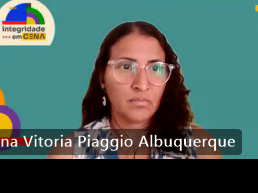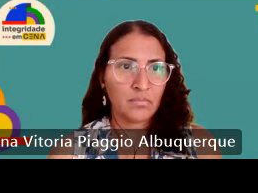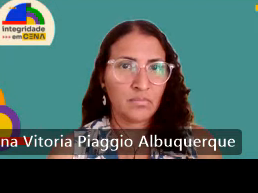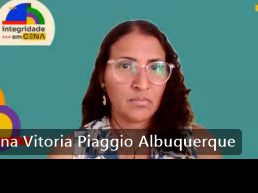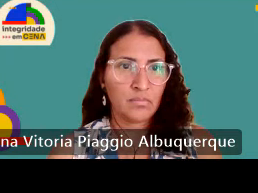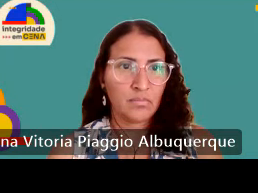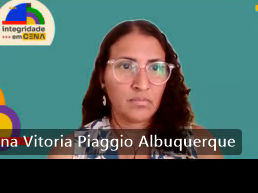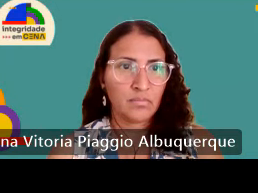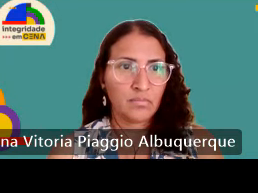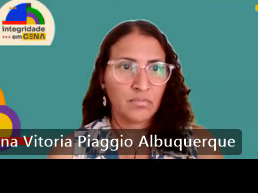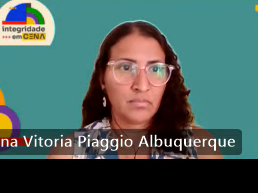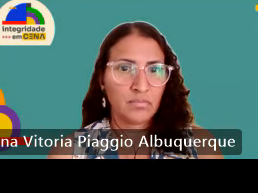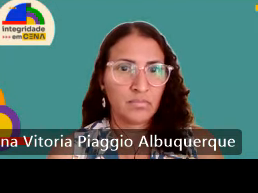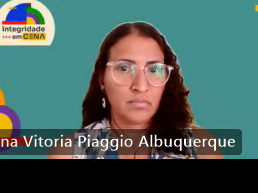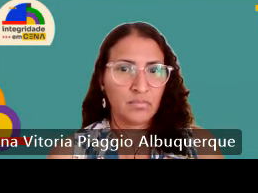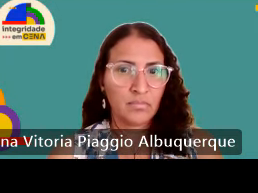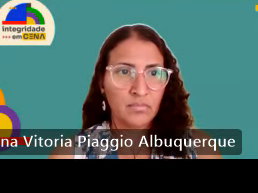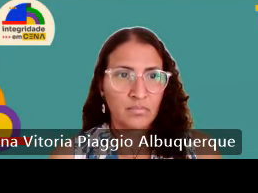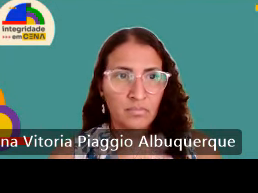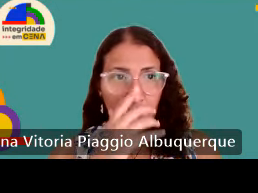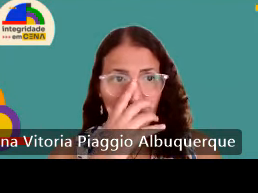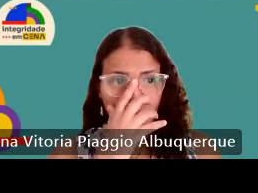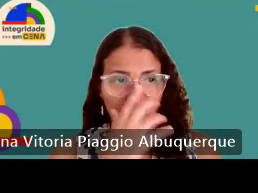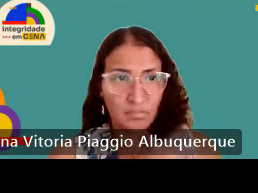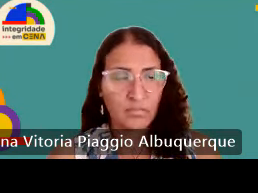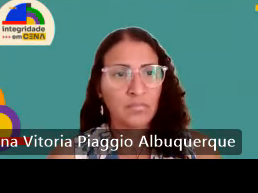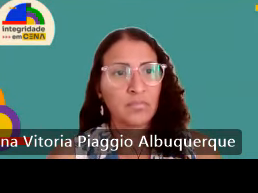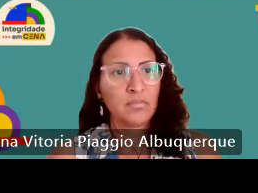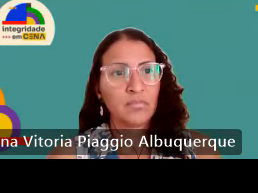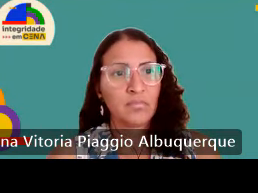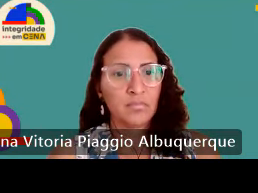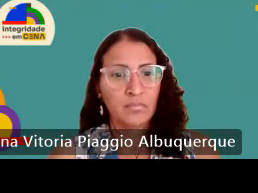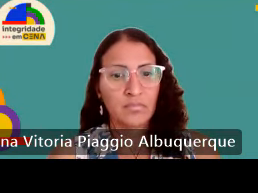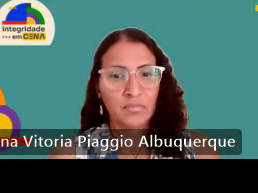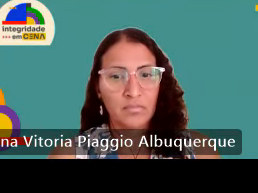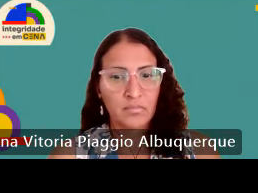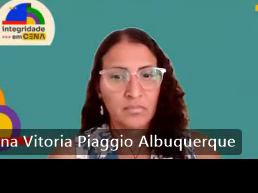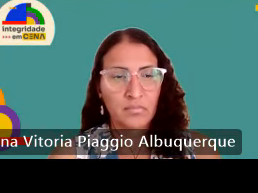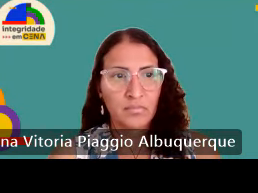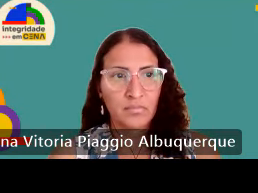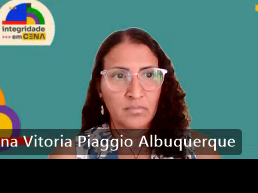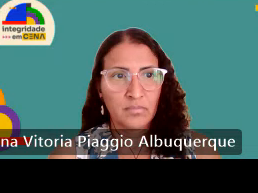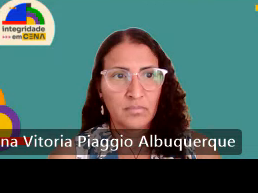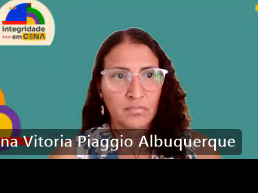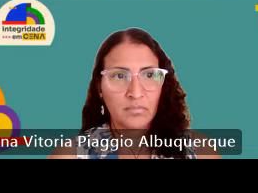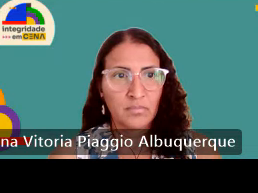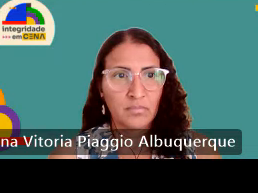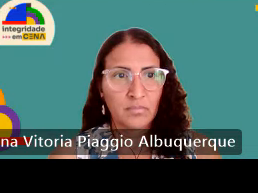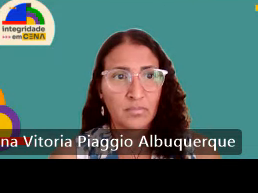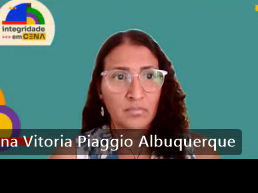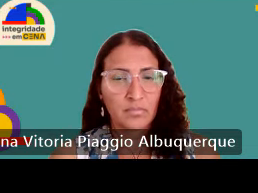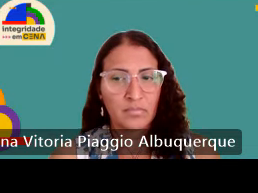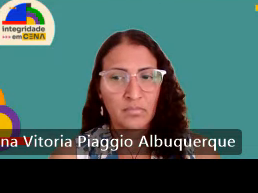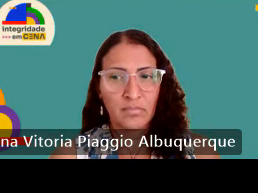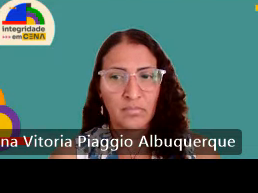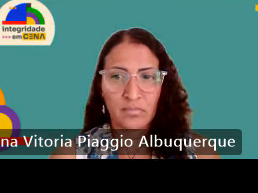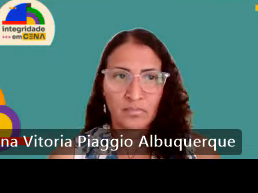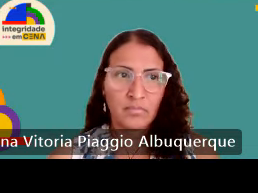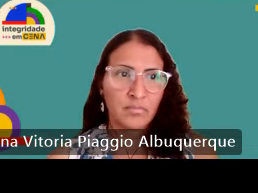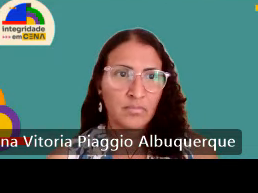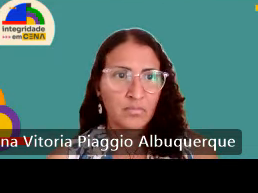é levaram até Finanças Públicas né algumas disciplinas optativas na UnB peguei Finanças Públicas quando eu comecei a trabalhar com